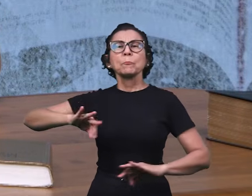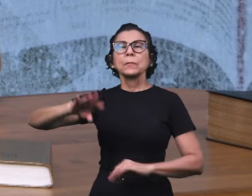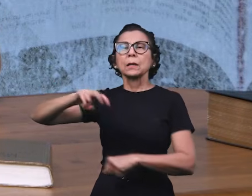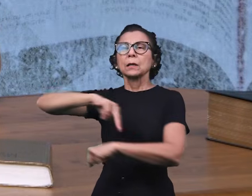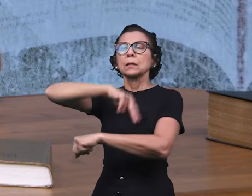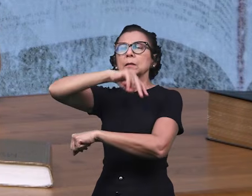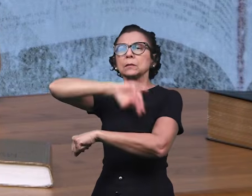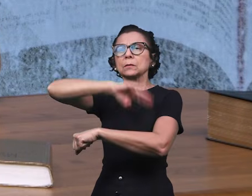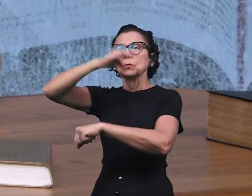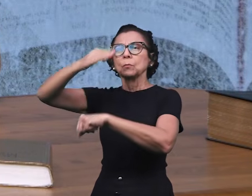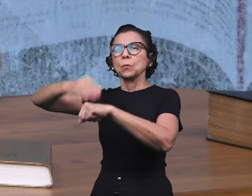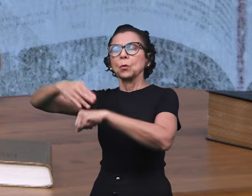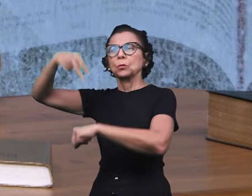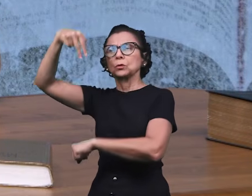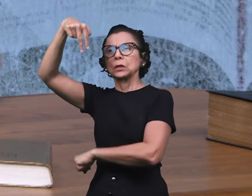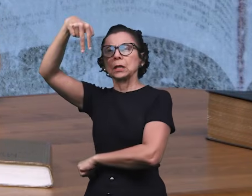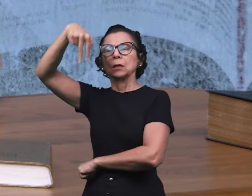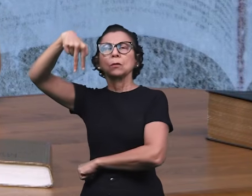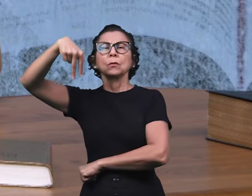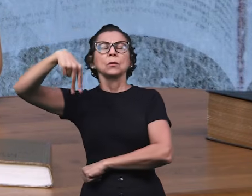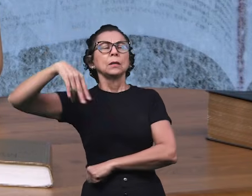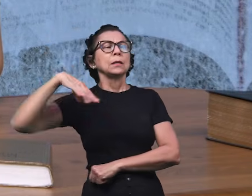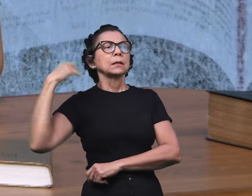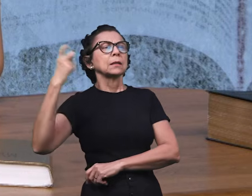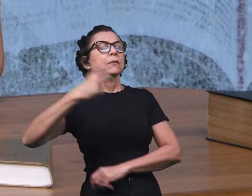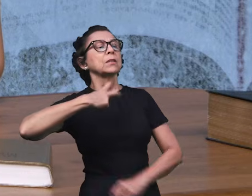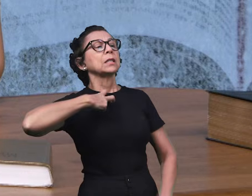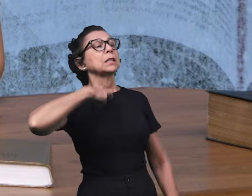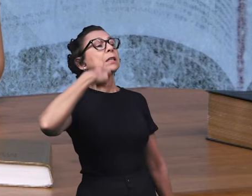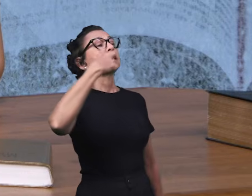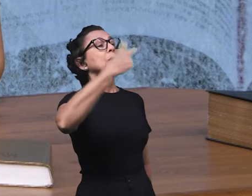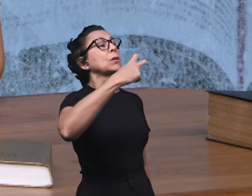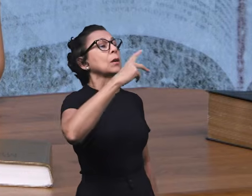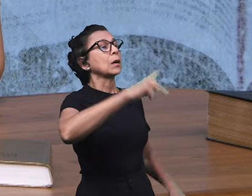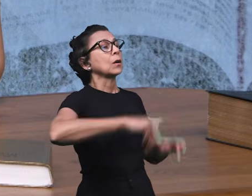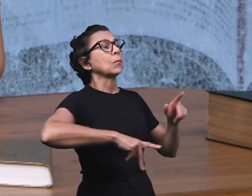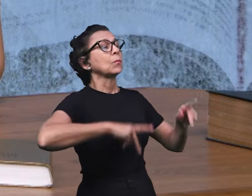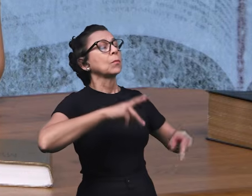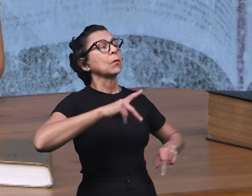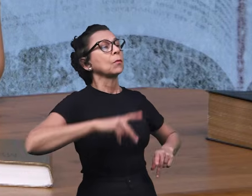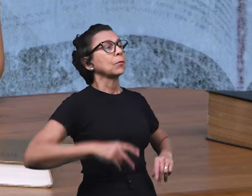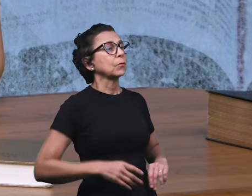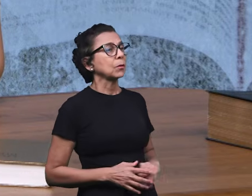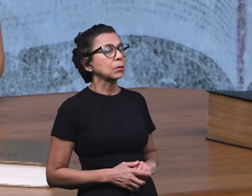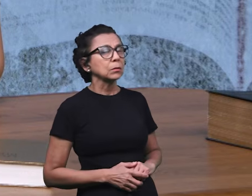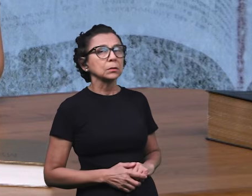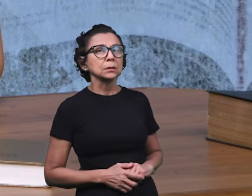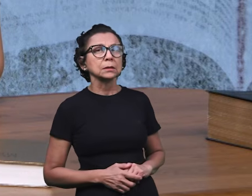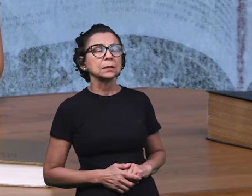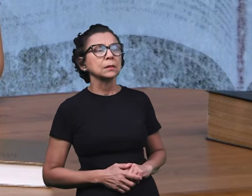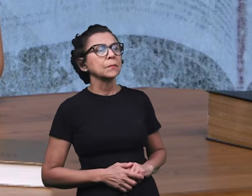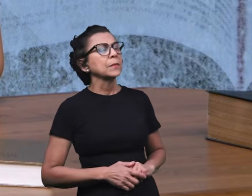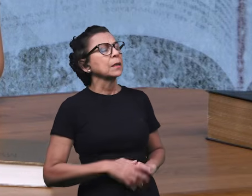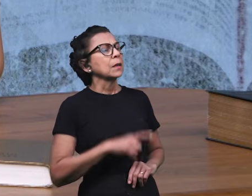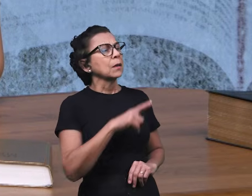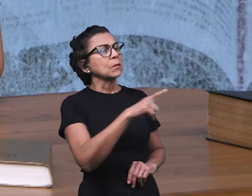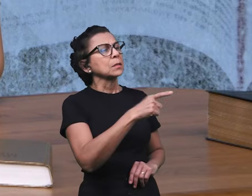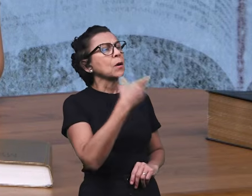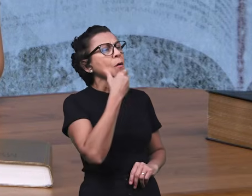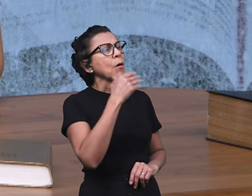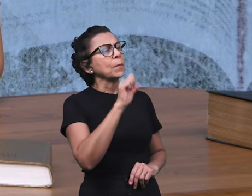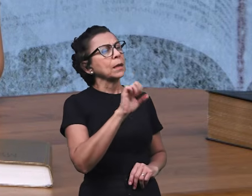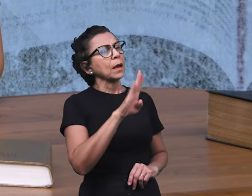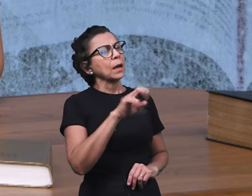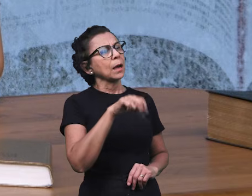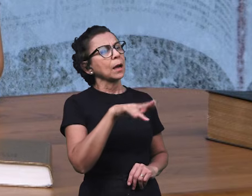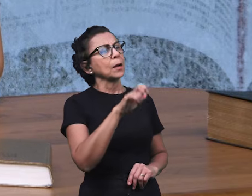ao povo e a Abner, filho de Né, dizendo: não responderás, Abner?